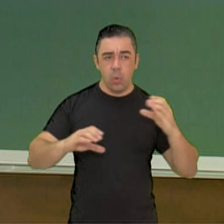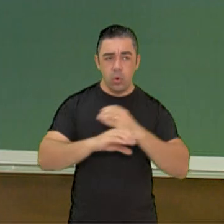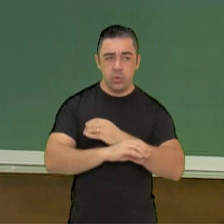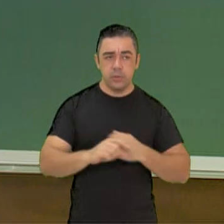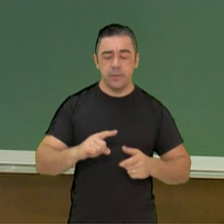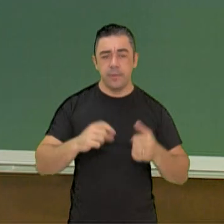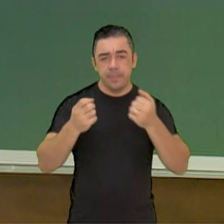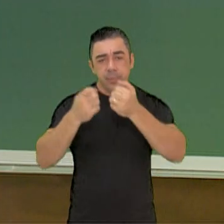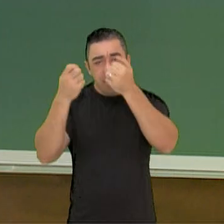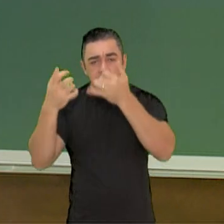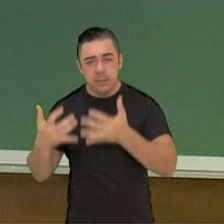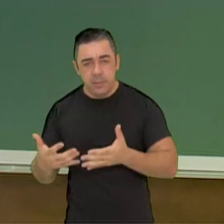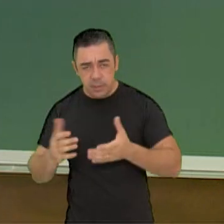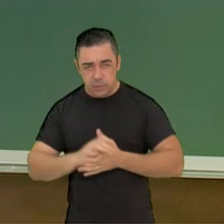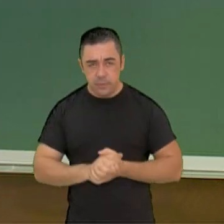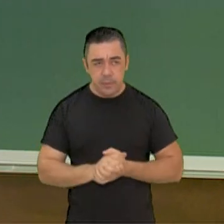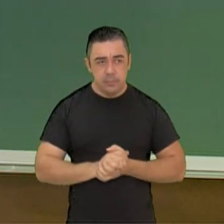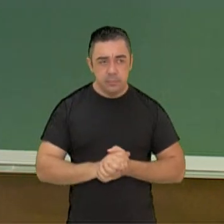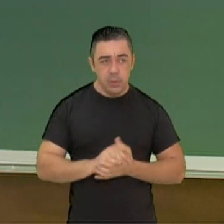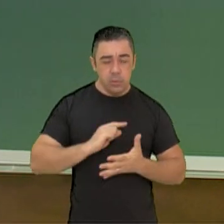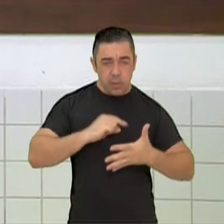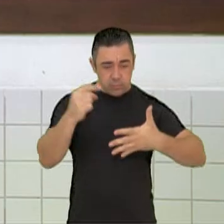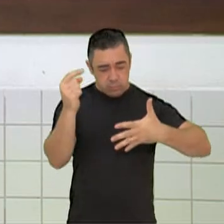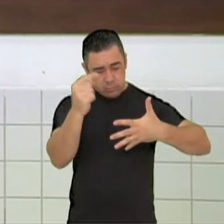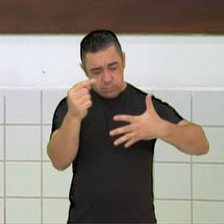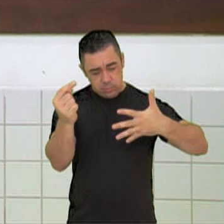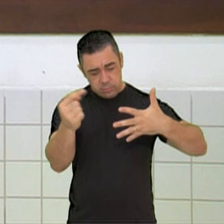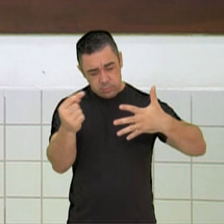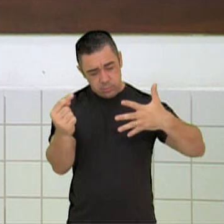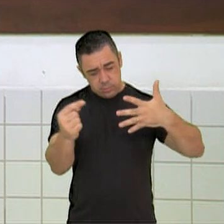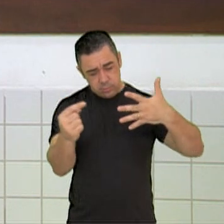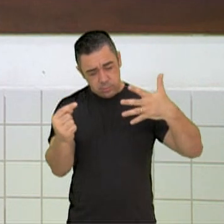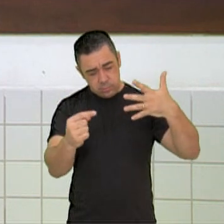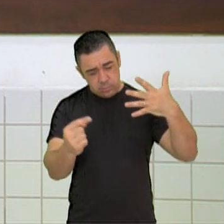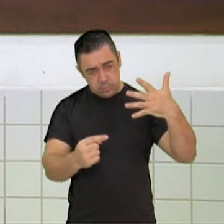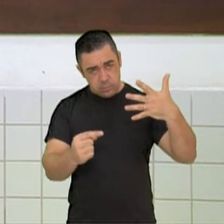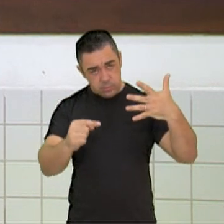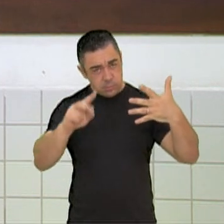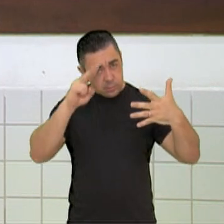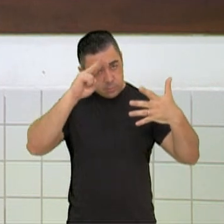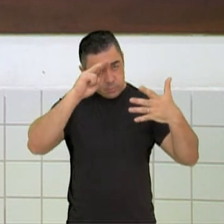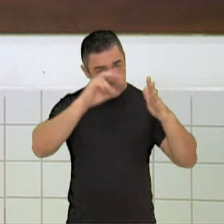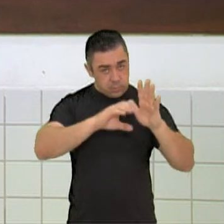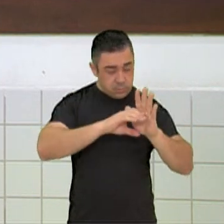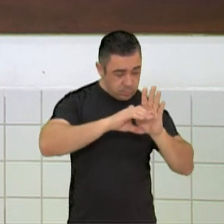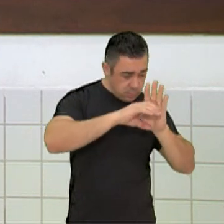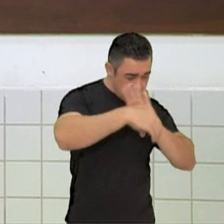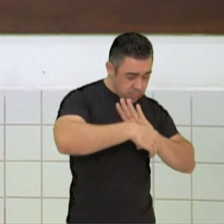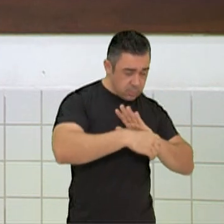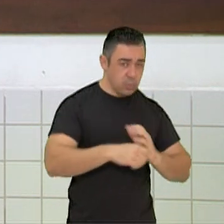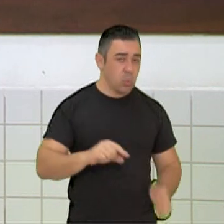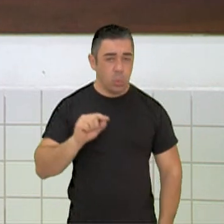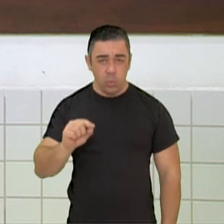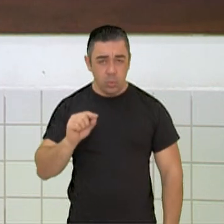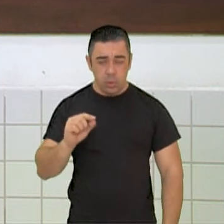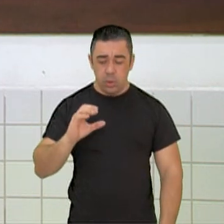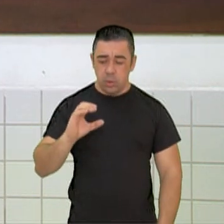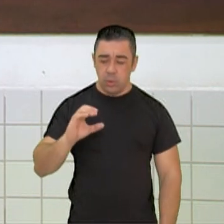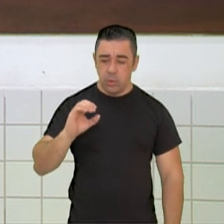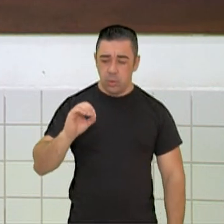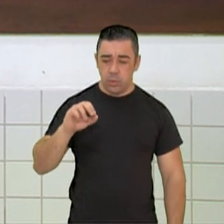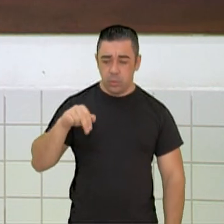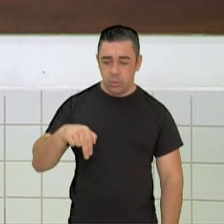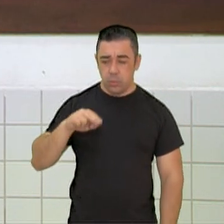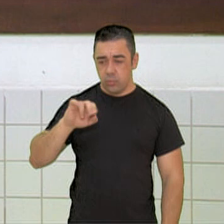e explicativas. Então, lembrem lá do conceito, de conjunções coordenativas. São